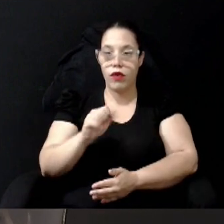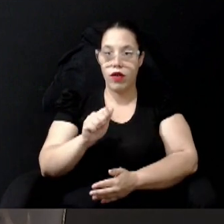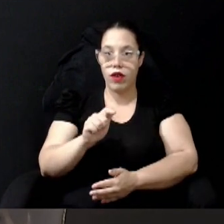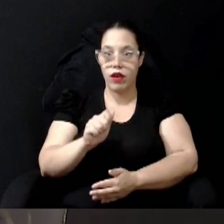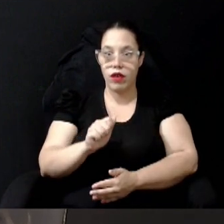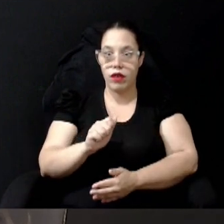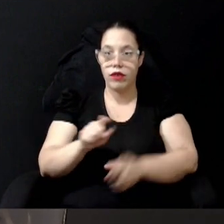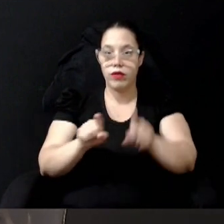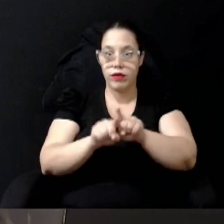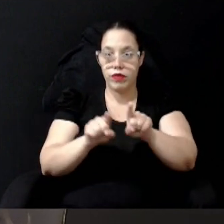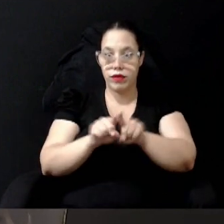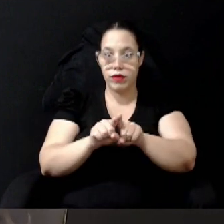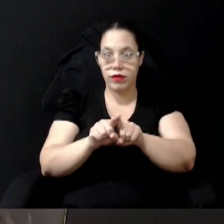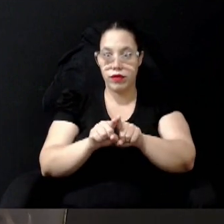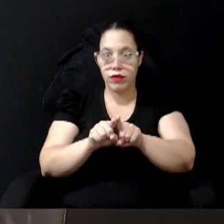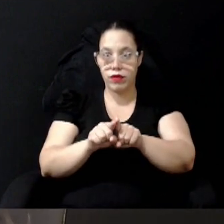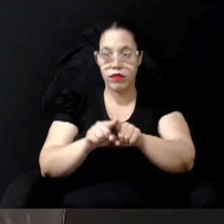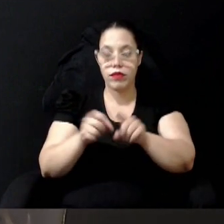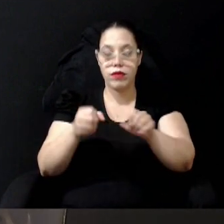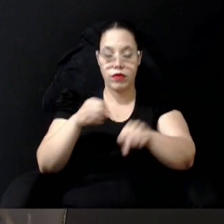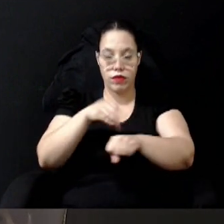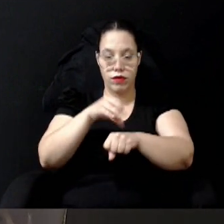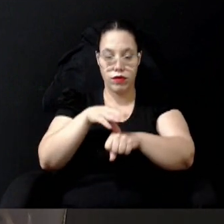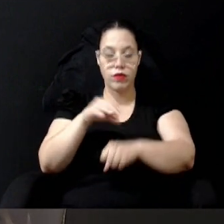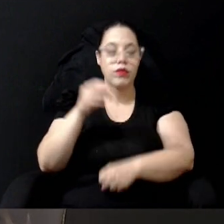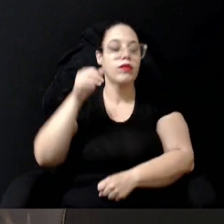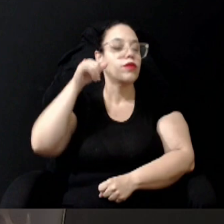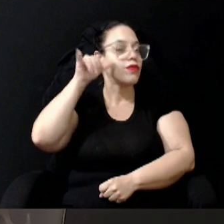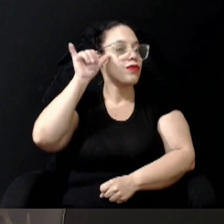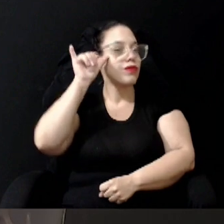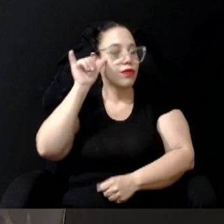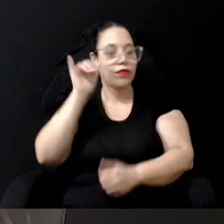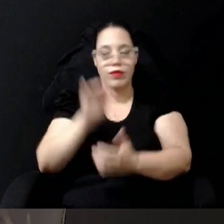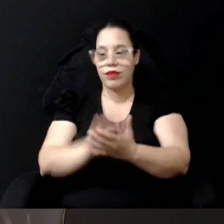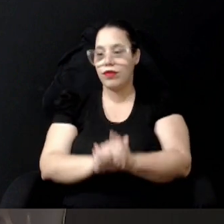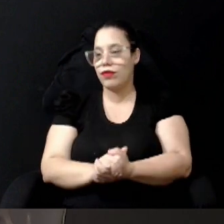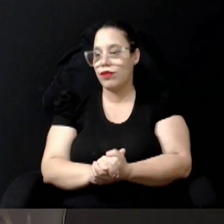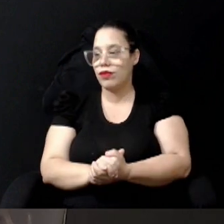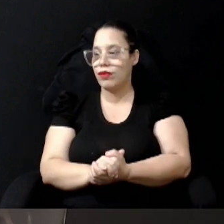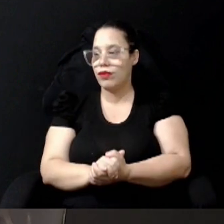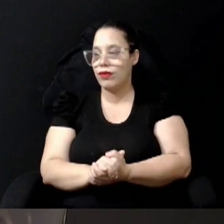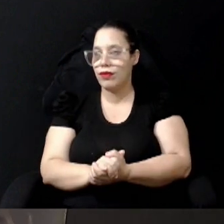por indicação do vereador Paulo Búfalo.